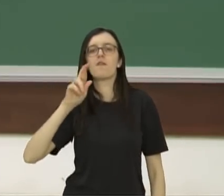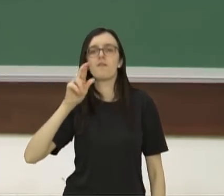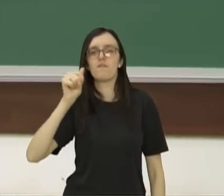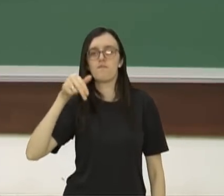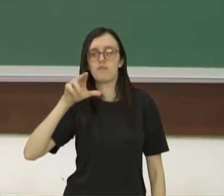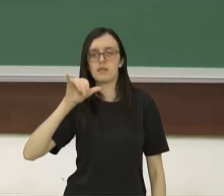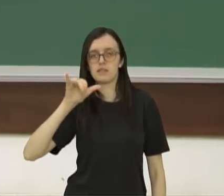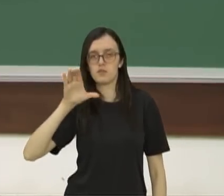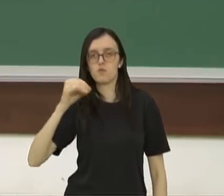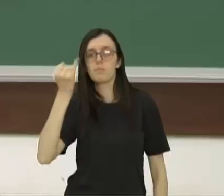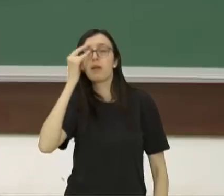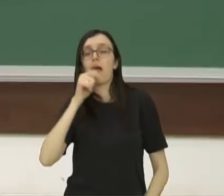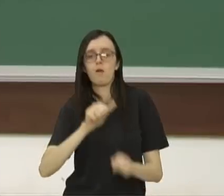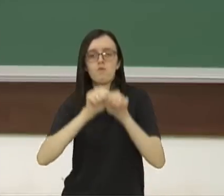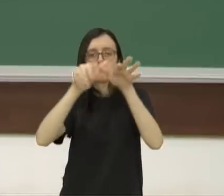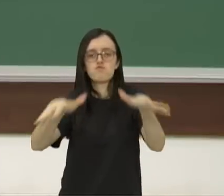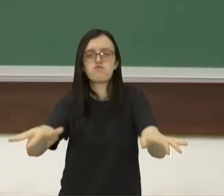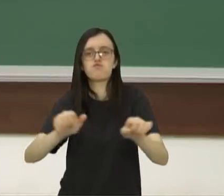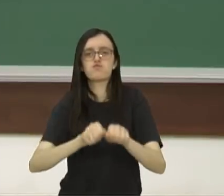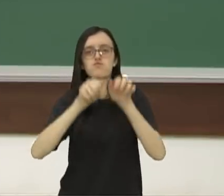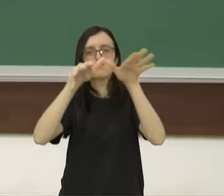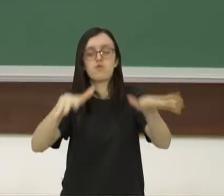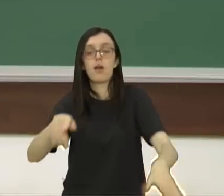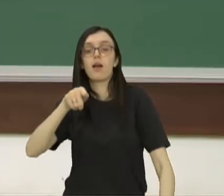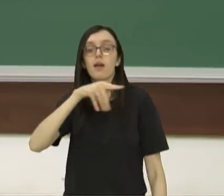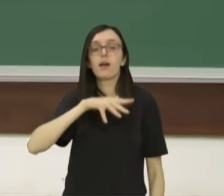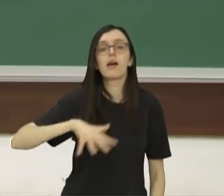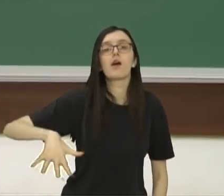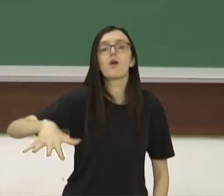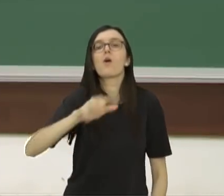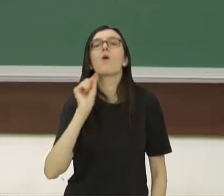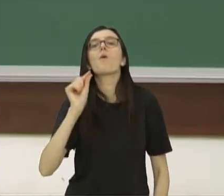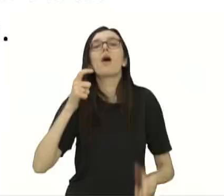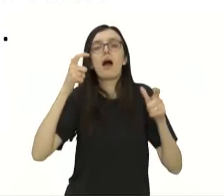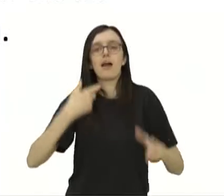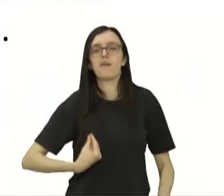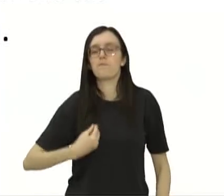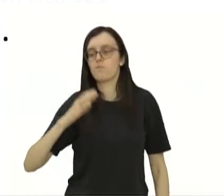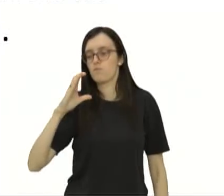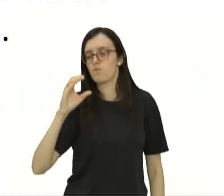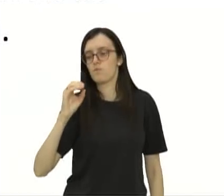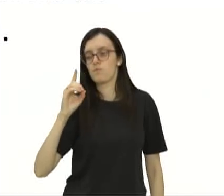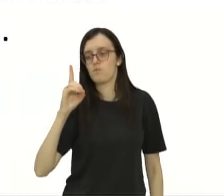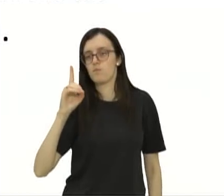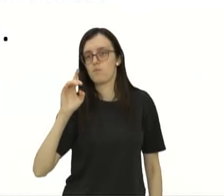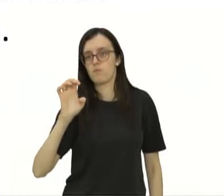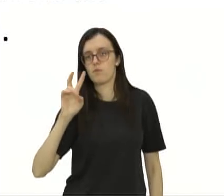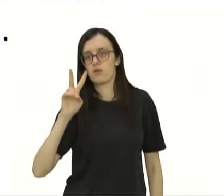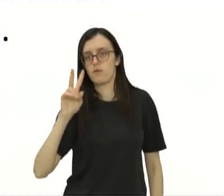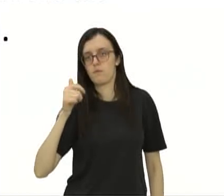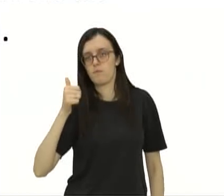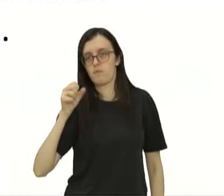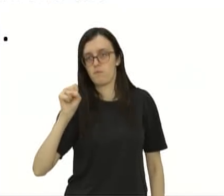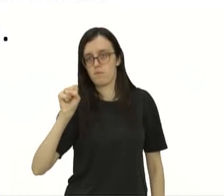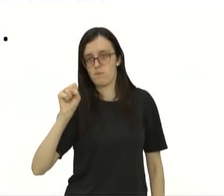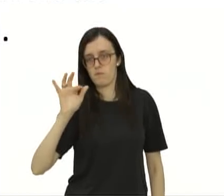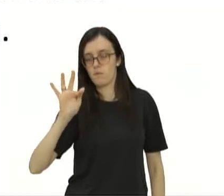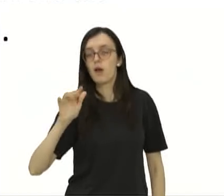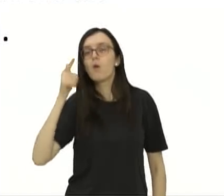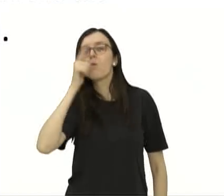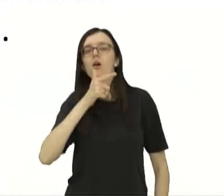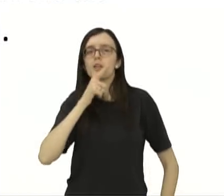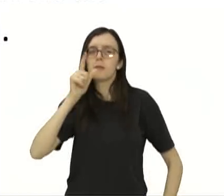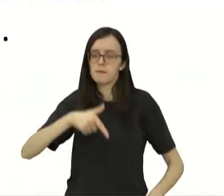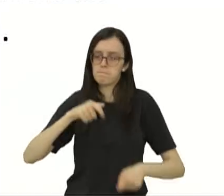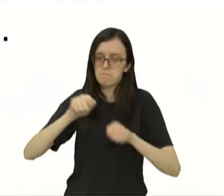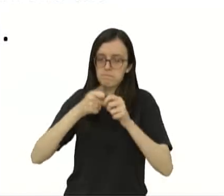de irrigação. Então, essa região aqui, aonde a Codevasf atua, já consegue então ter uma grande produção